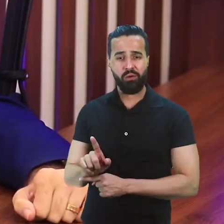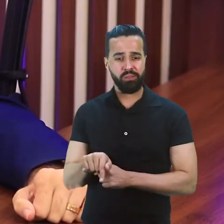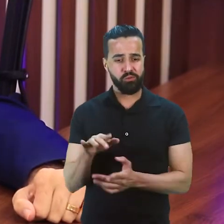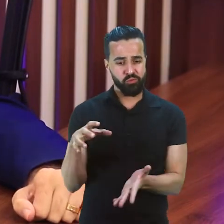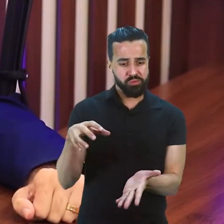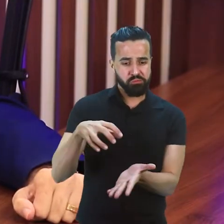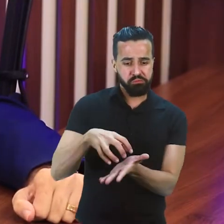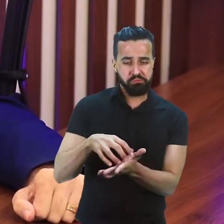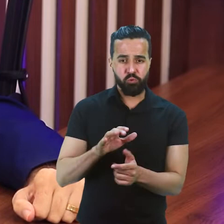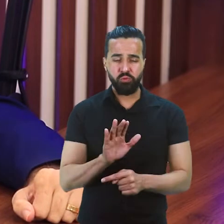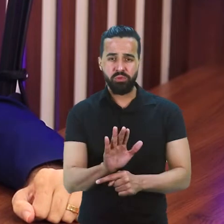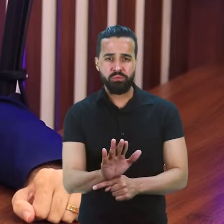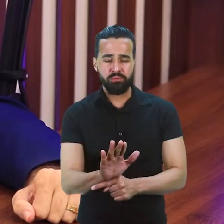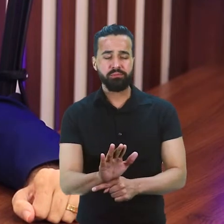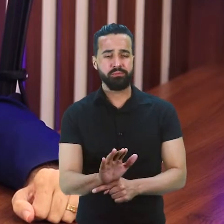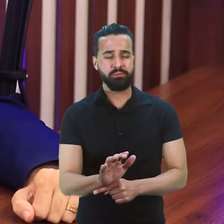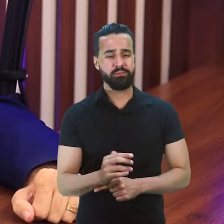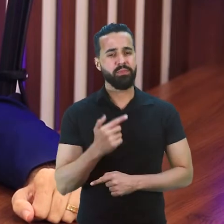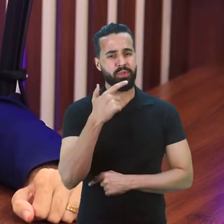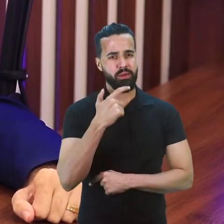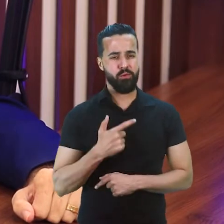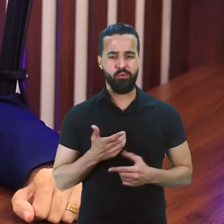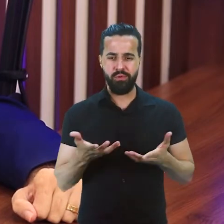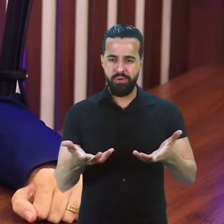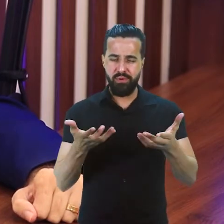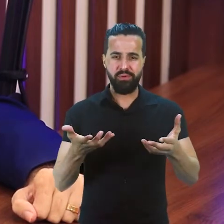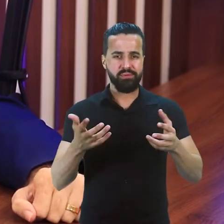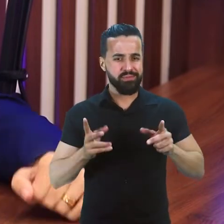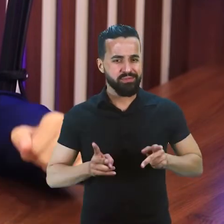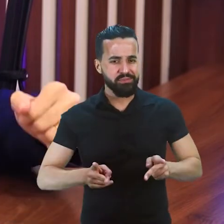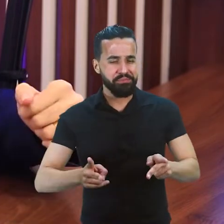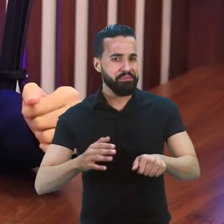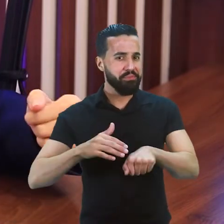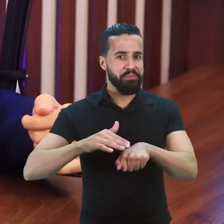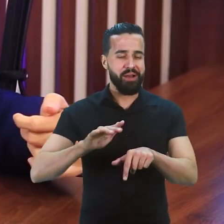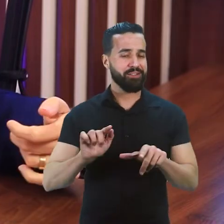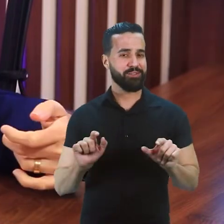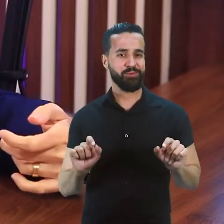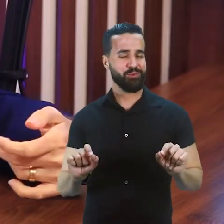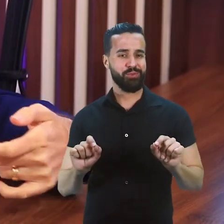instituição e eu querendo cada vez mais